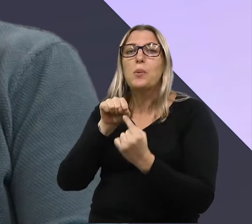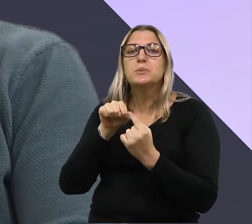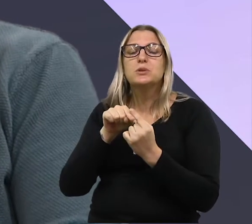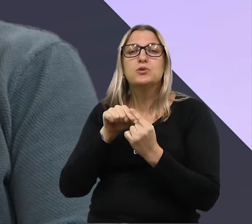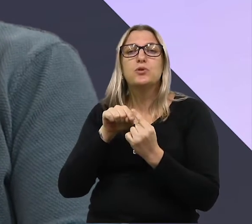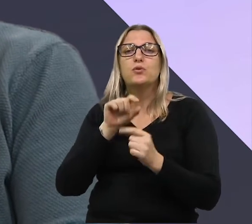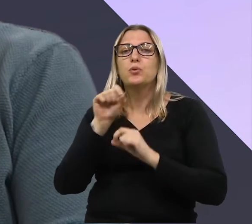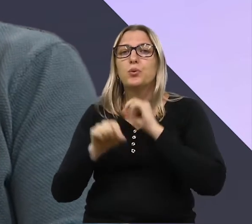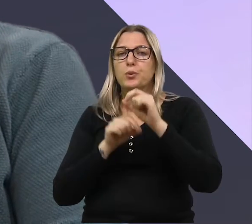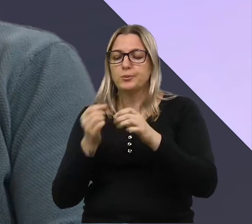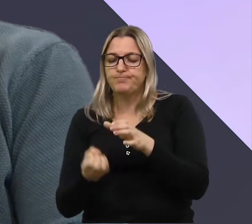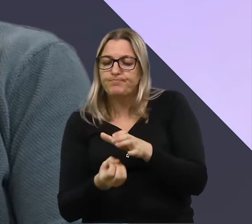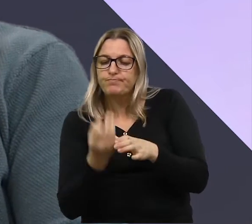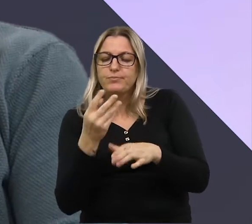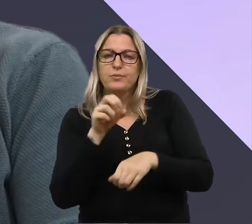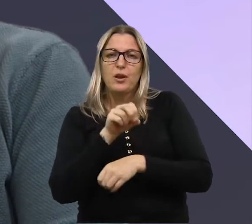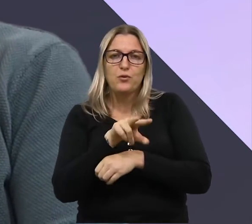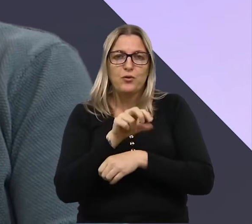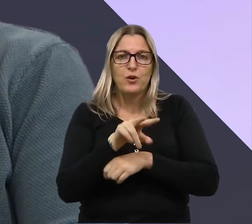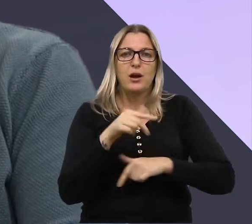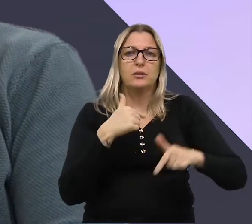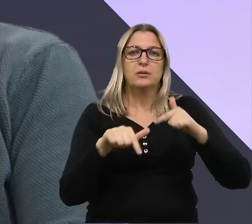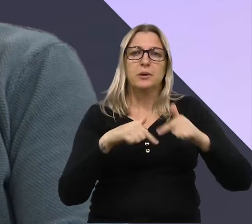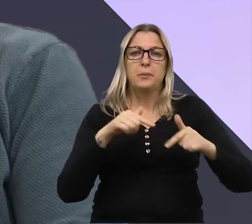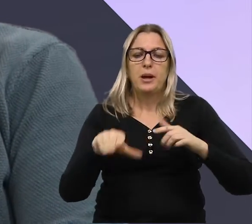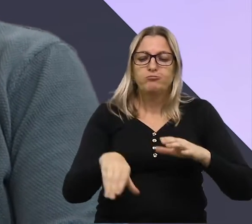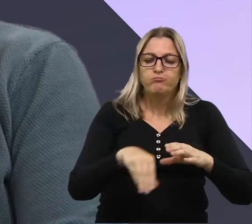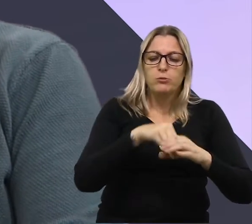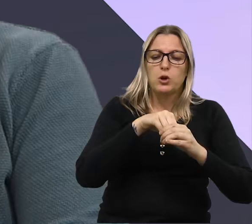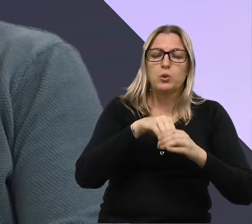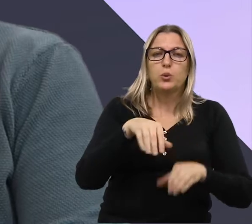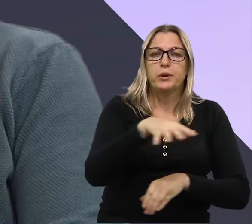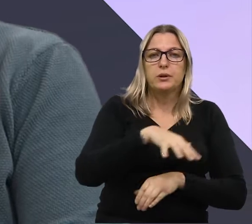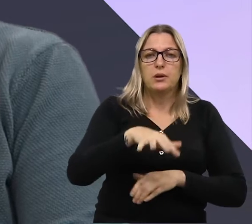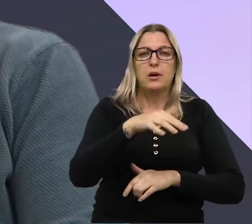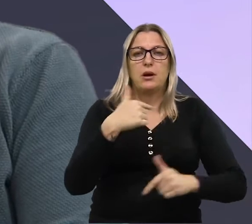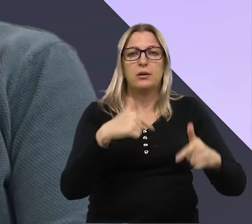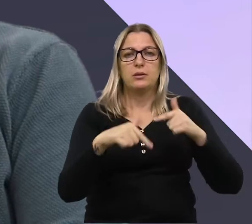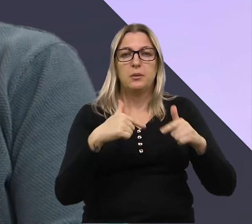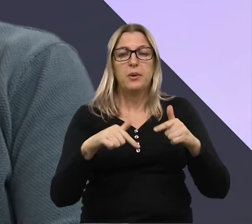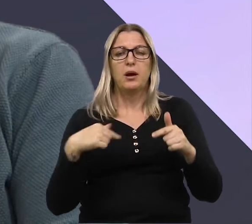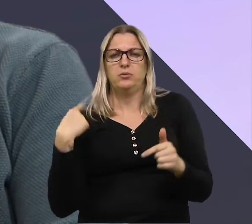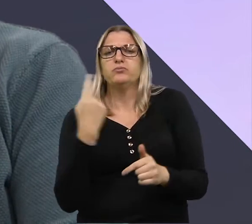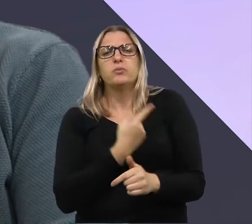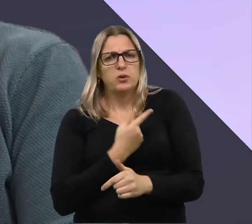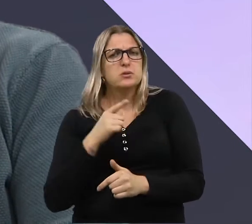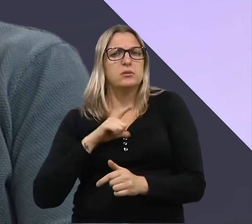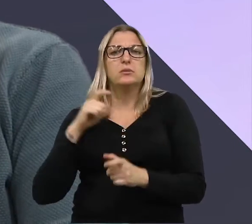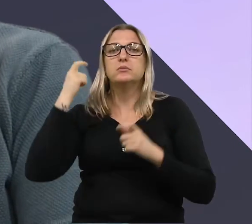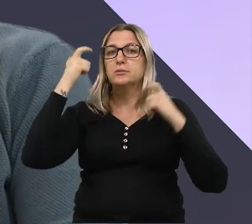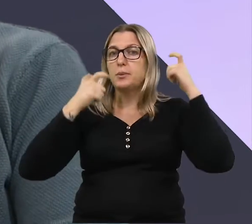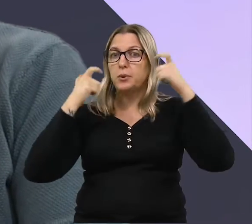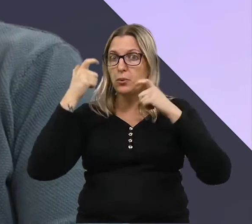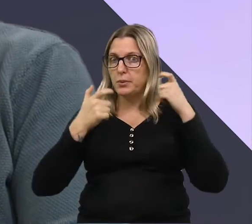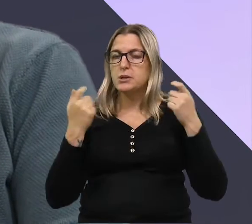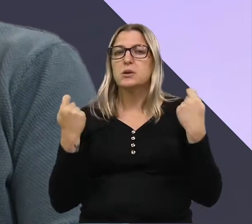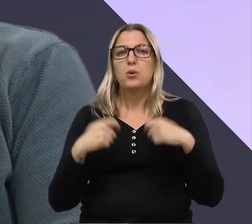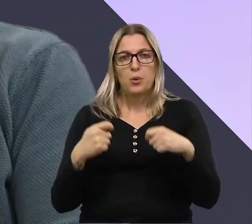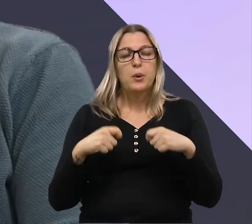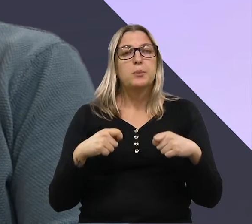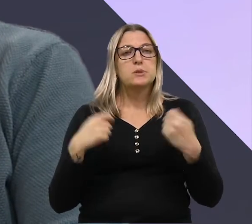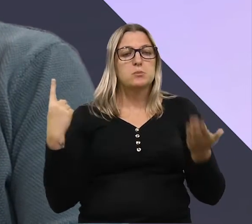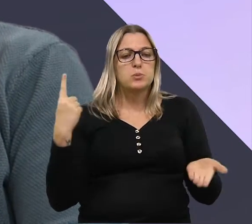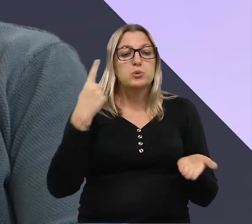né era a geração de emprego e inserção no mercado de trabalho então essa preocupação nós temos assim aí nós vamos ter que cumprir